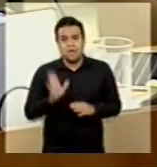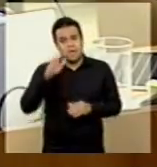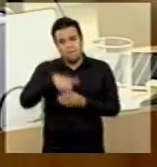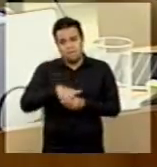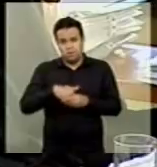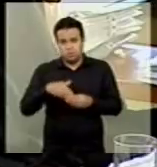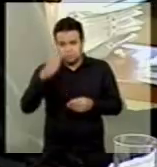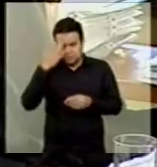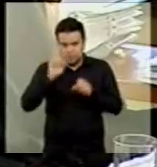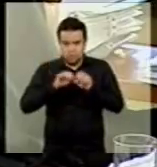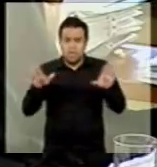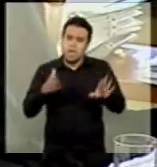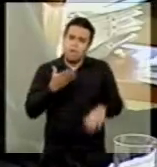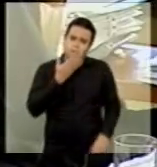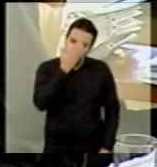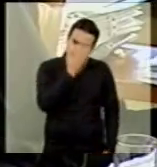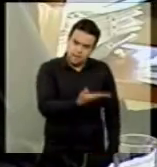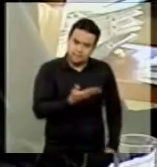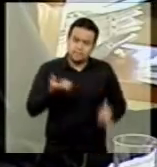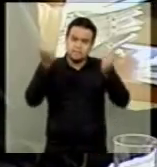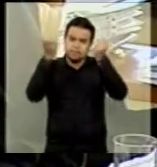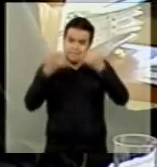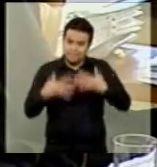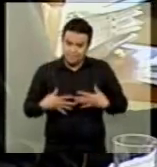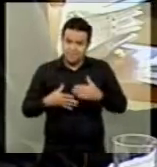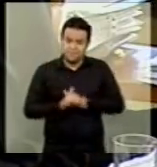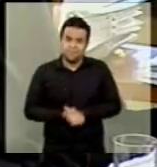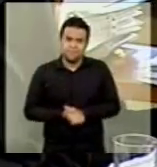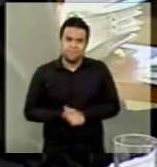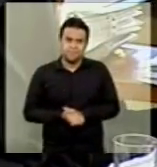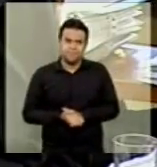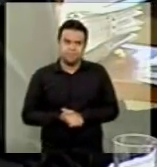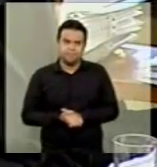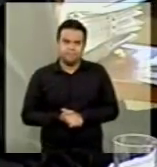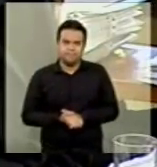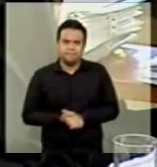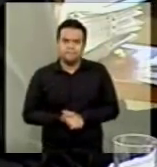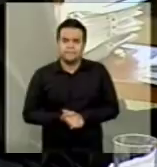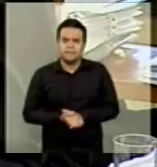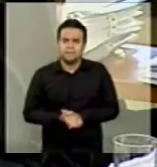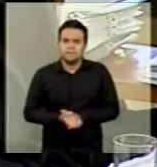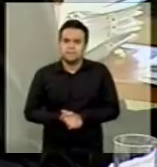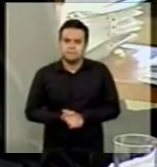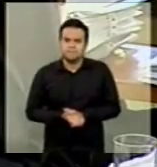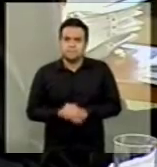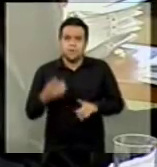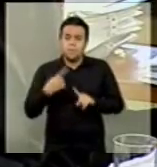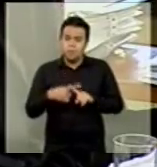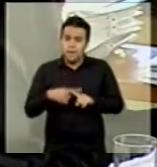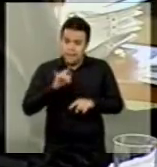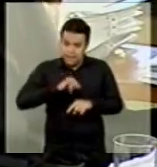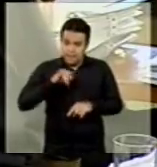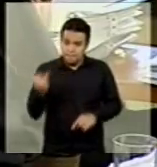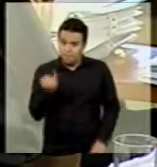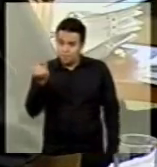Toffoli. Eu agradeço a explicação de Vossa Excelência e explico porque, para mim, era extremamente relevante essa